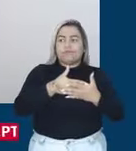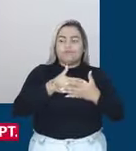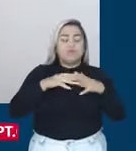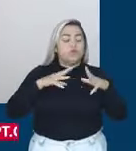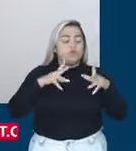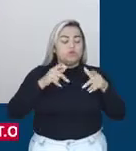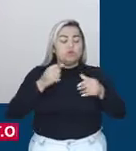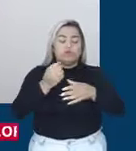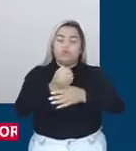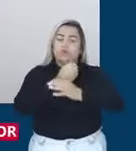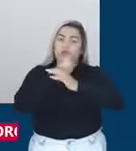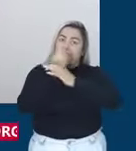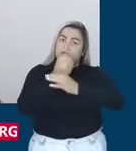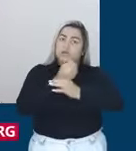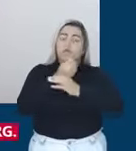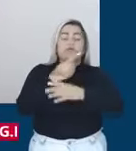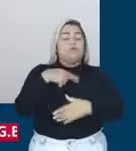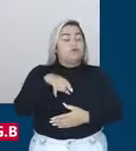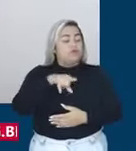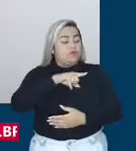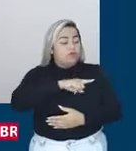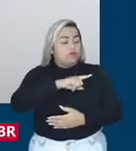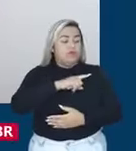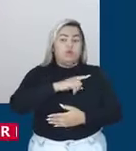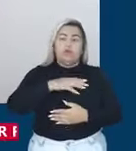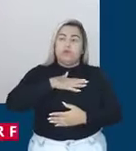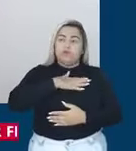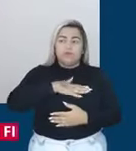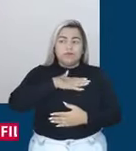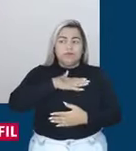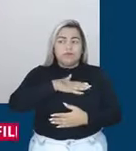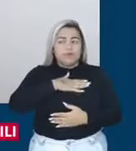o apoio do nosso queridíssimos